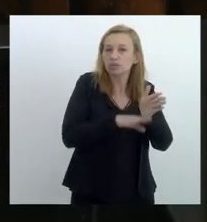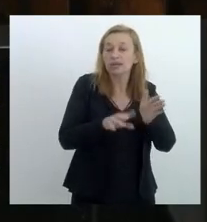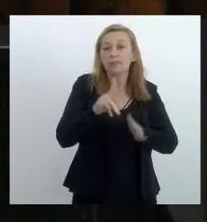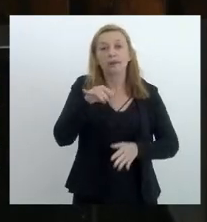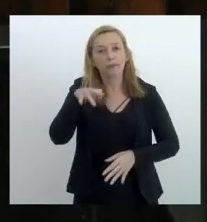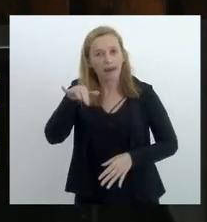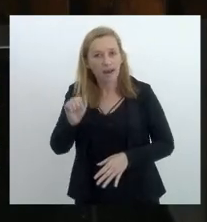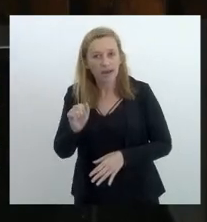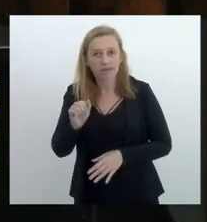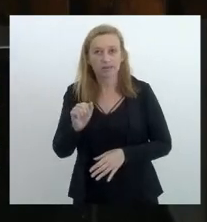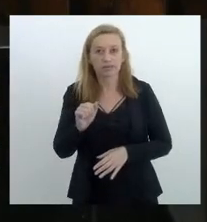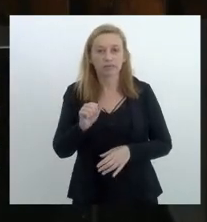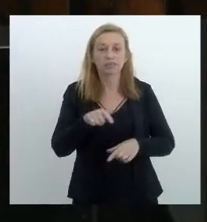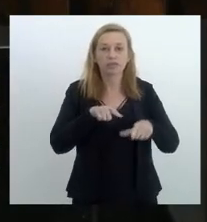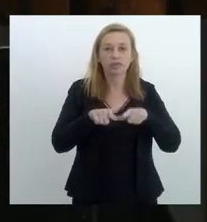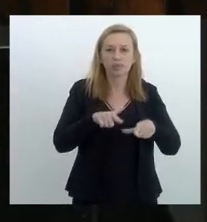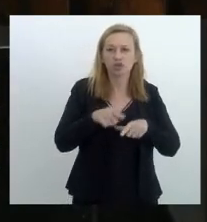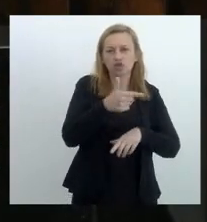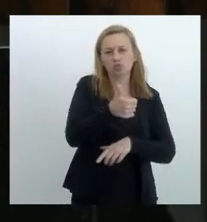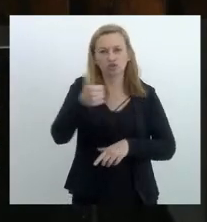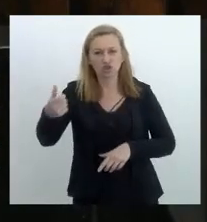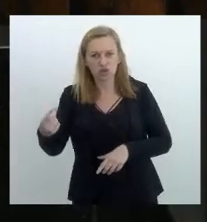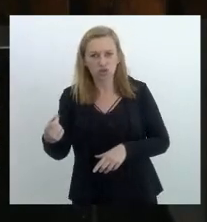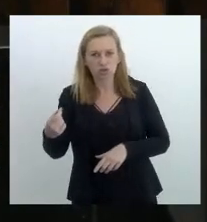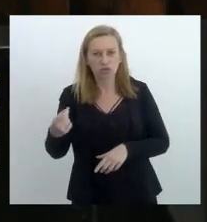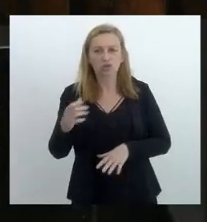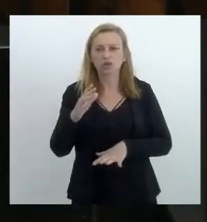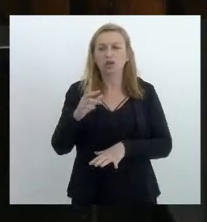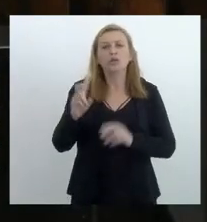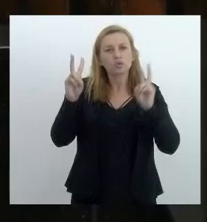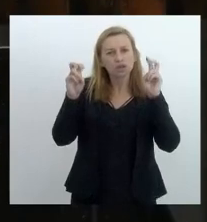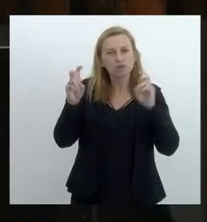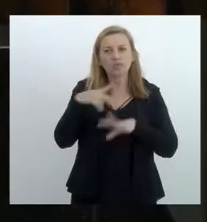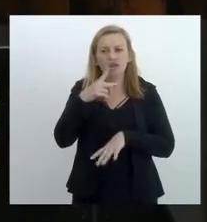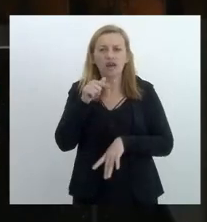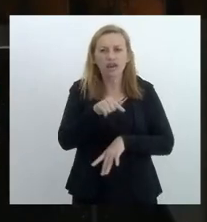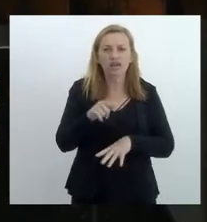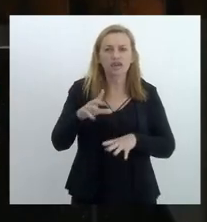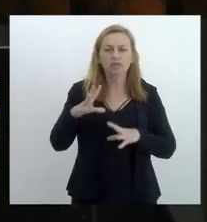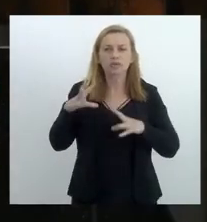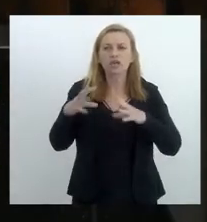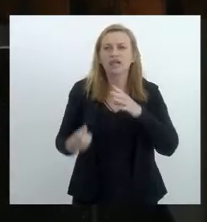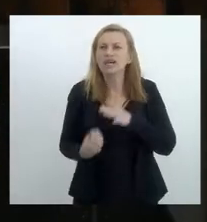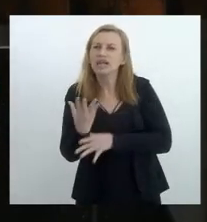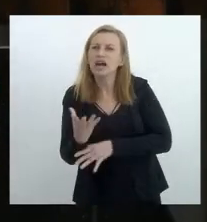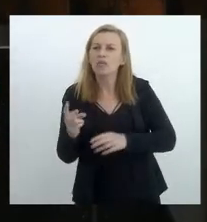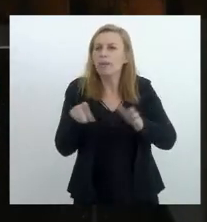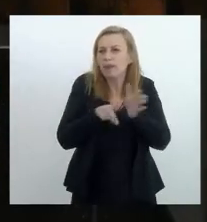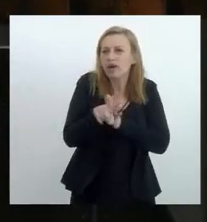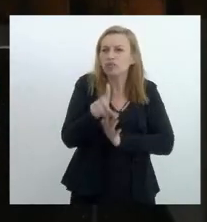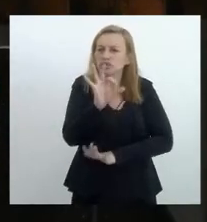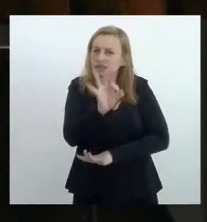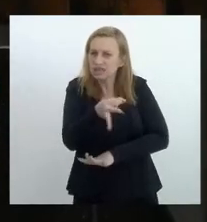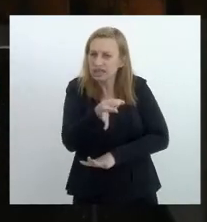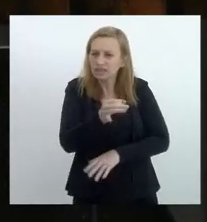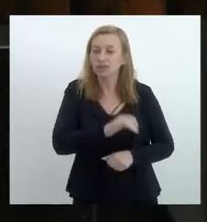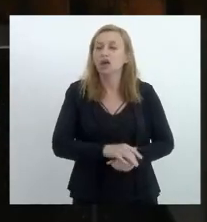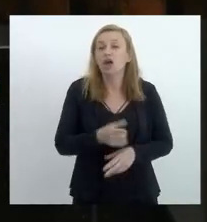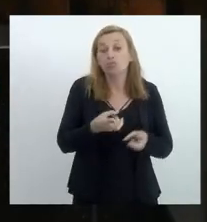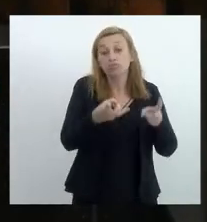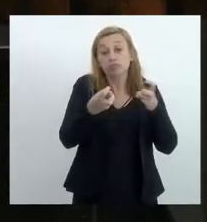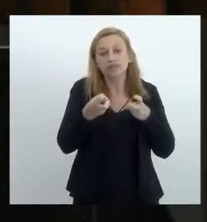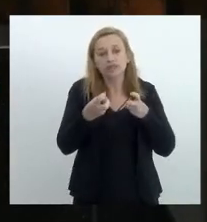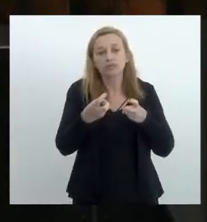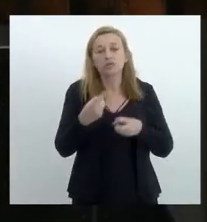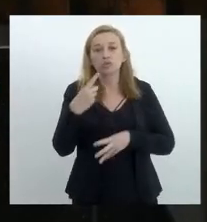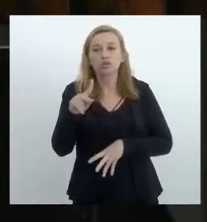primárias para o exercício de 2022. Tema que já tratamos aqui. Mas eu quero formular uma pergunta agora de maneira mais propositiva até, Zamit, porque eu percebi na